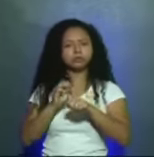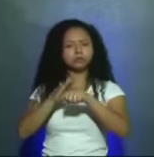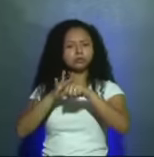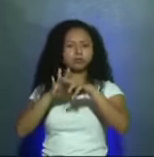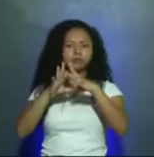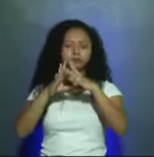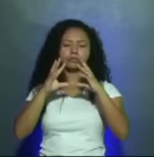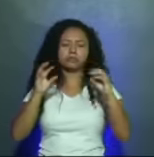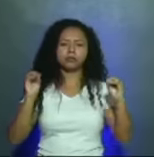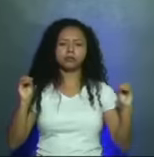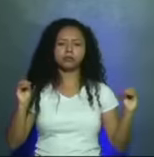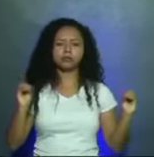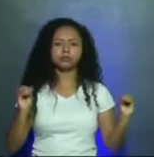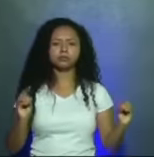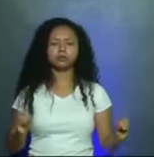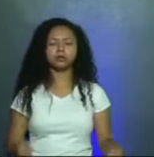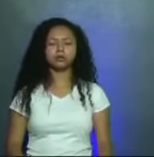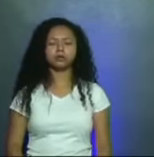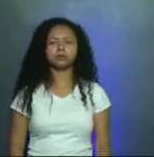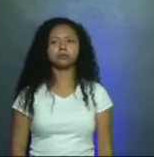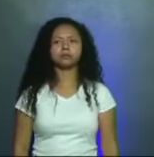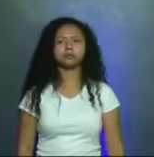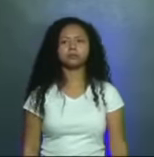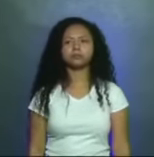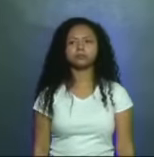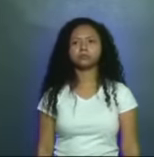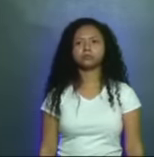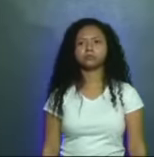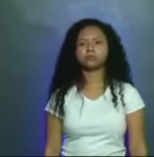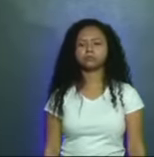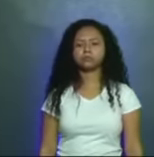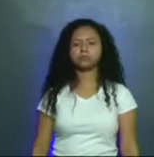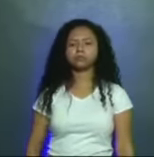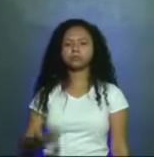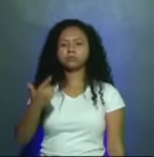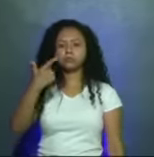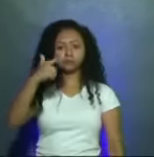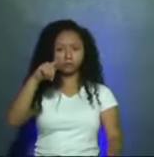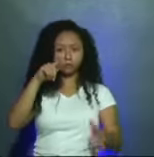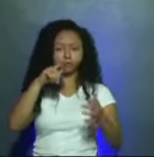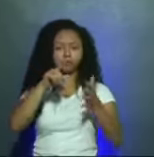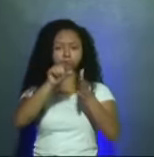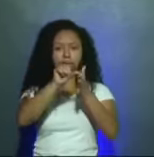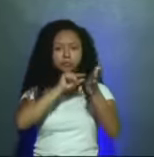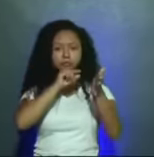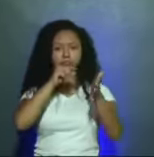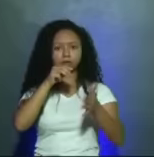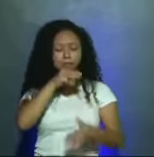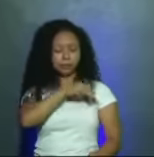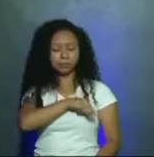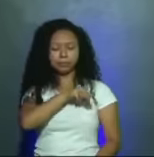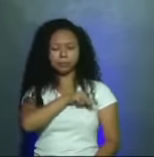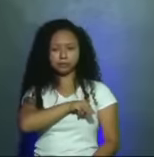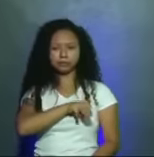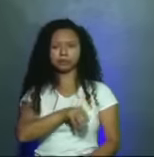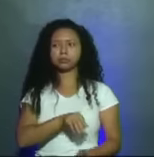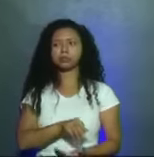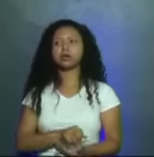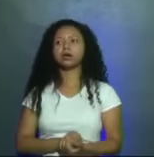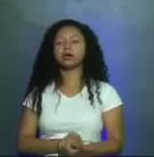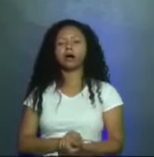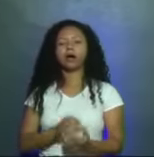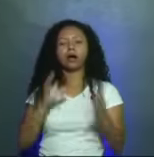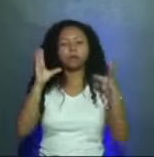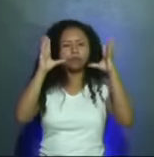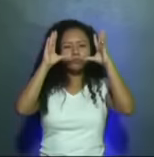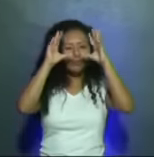foram curados. Outro versículo em Mateus, ao anoitecer, foram trazidos a ele muitos